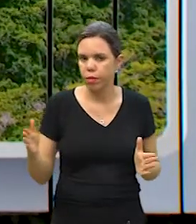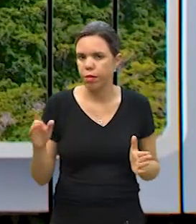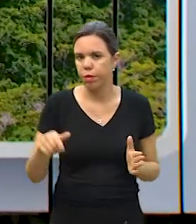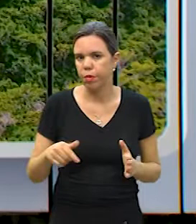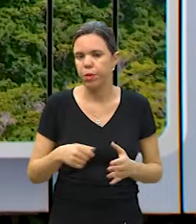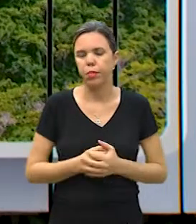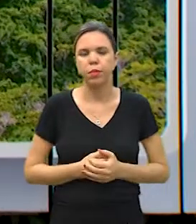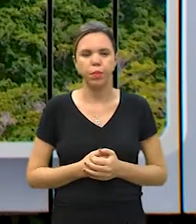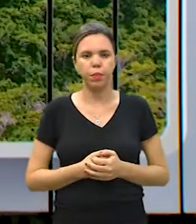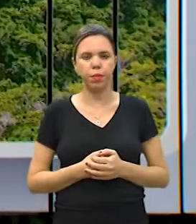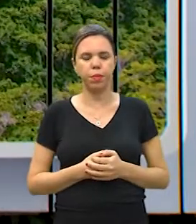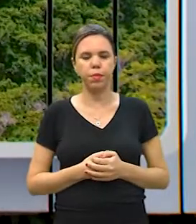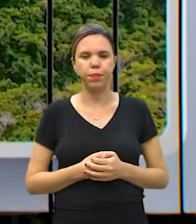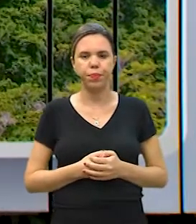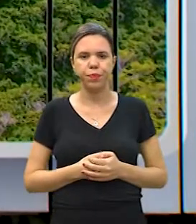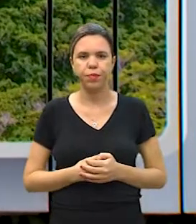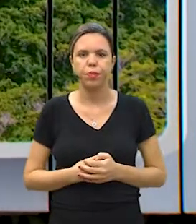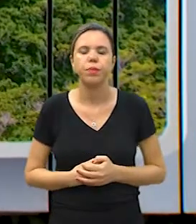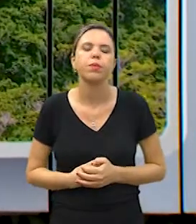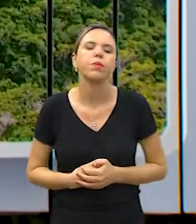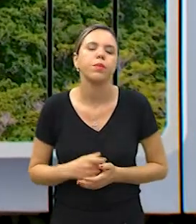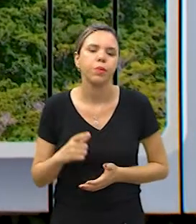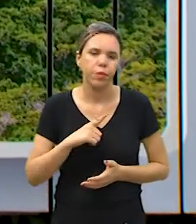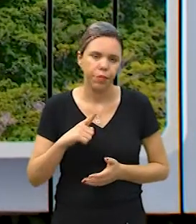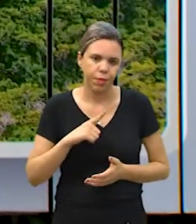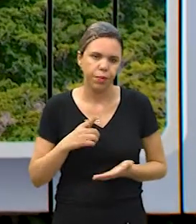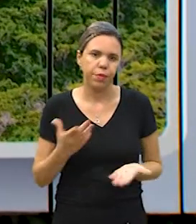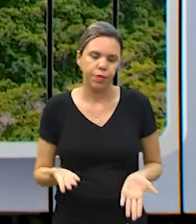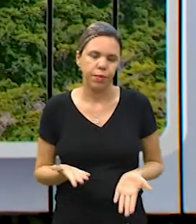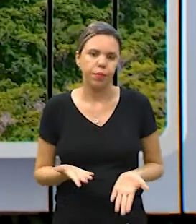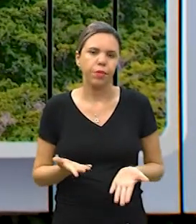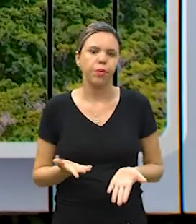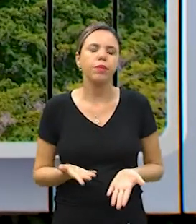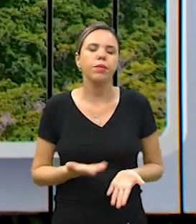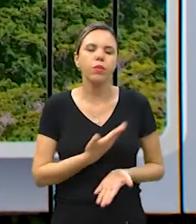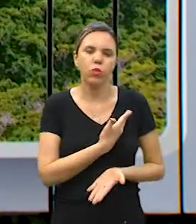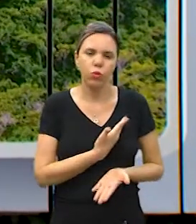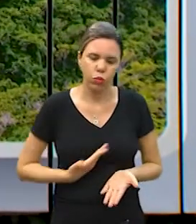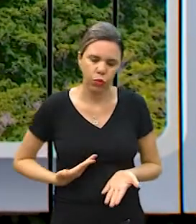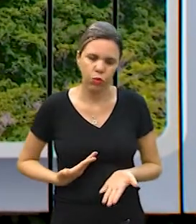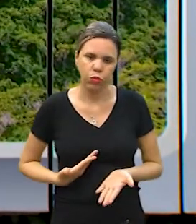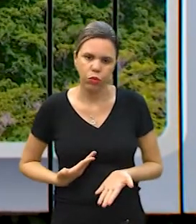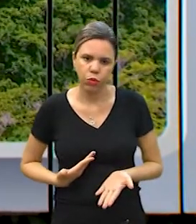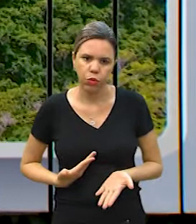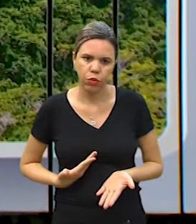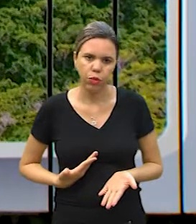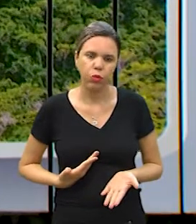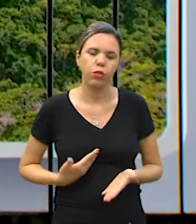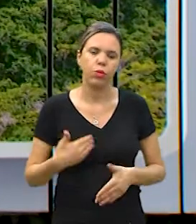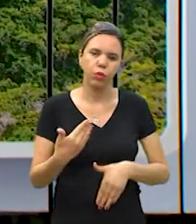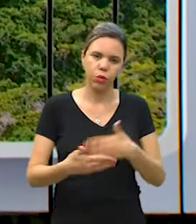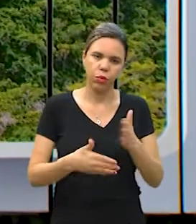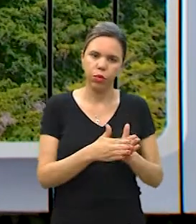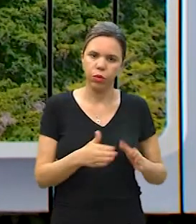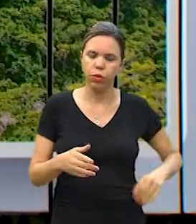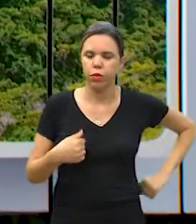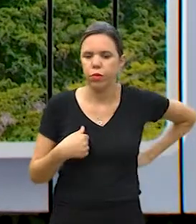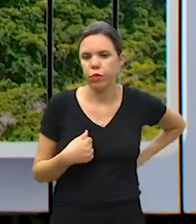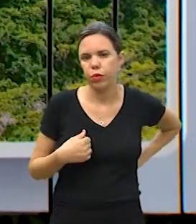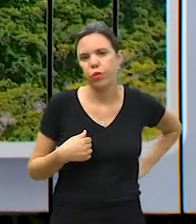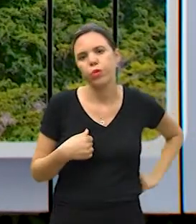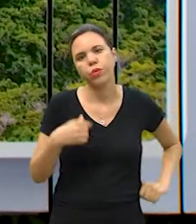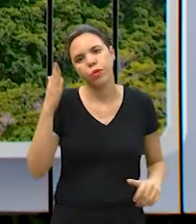o processo, Gabriel, há um instrumento dos governos nesse processo, que é